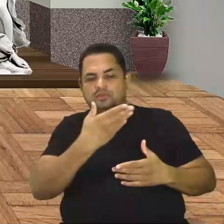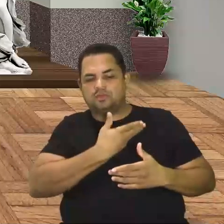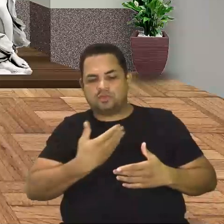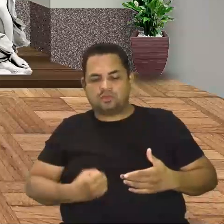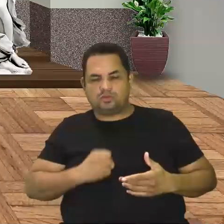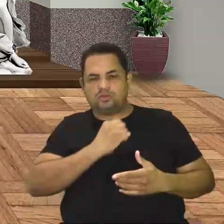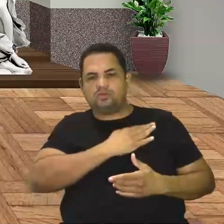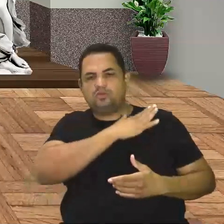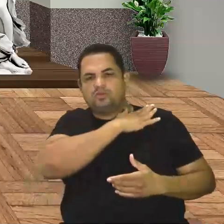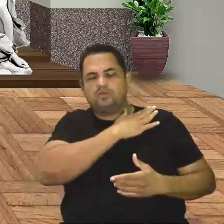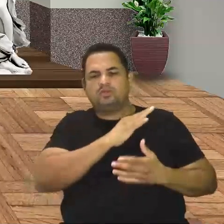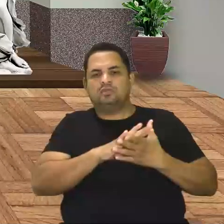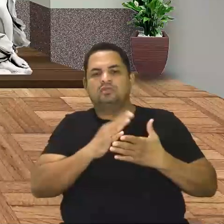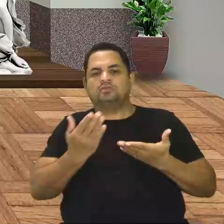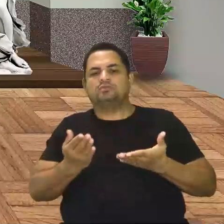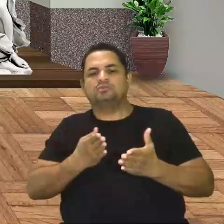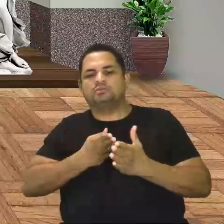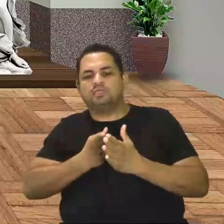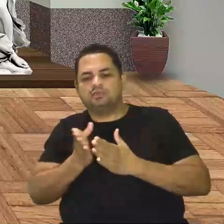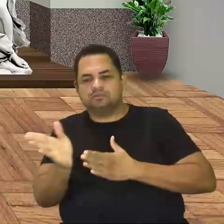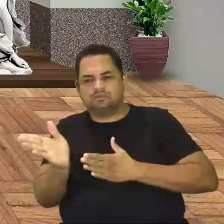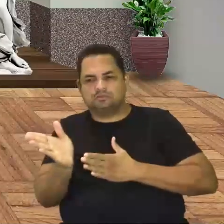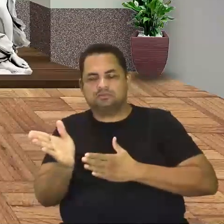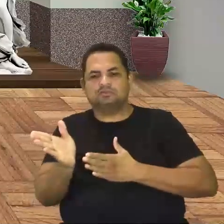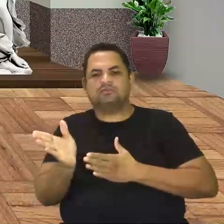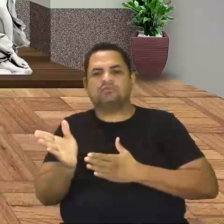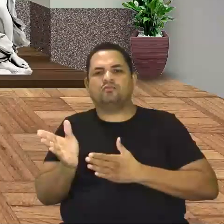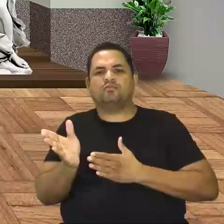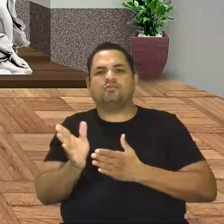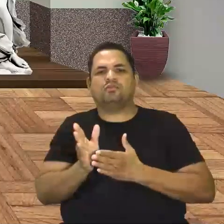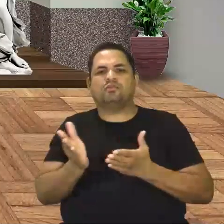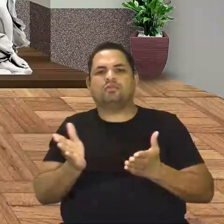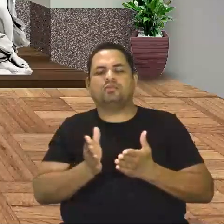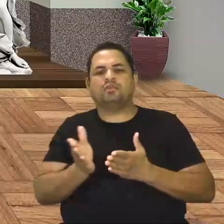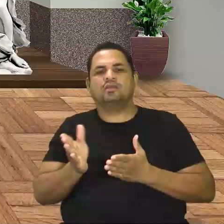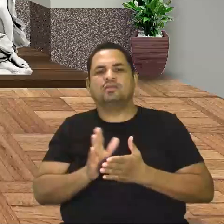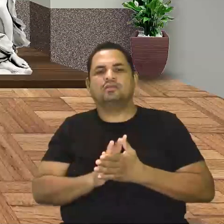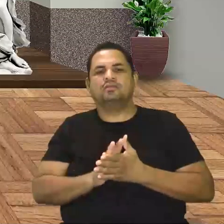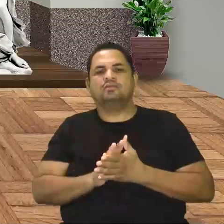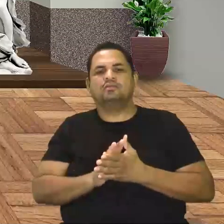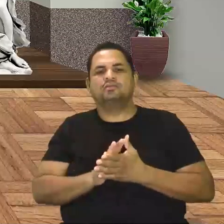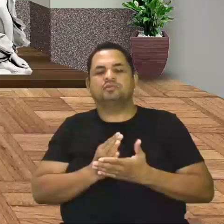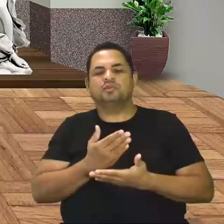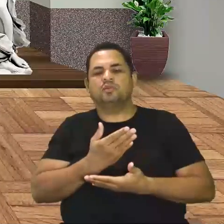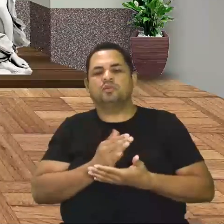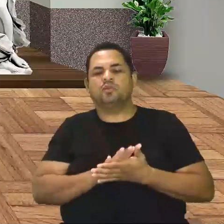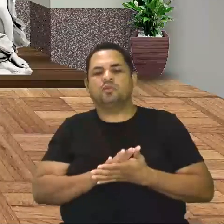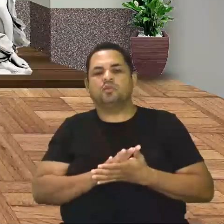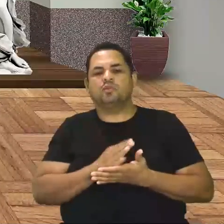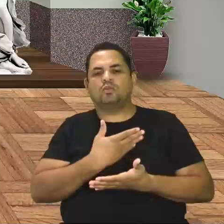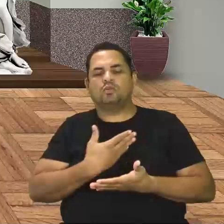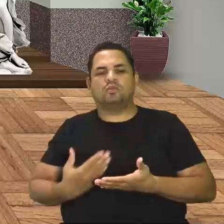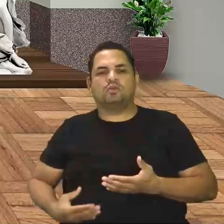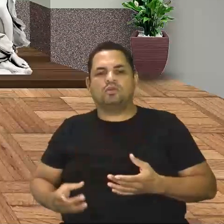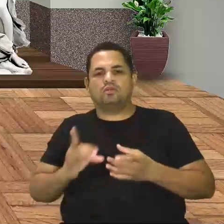governo militar e entramos no governo democrático.